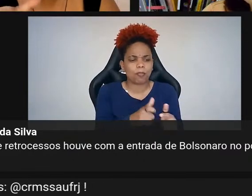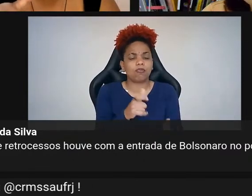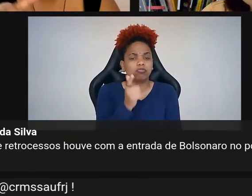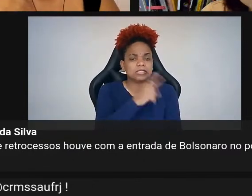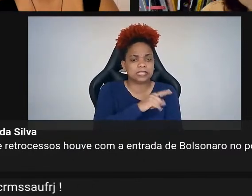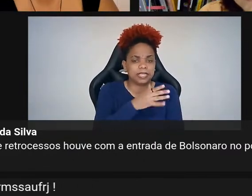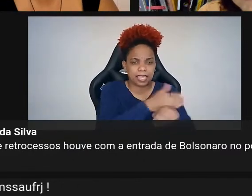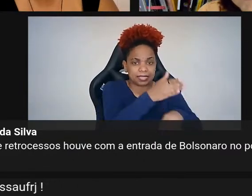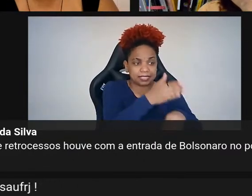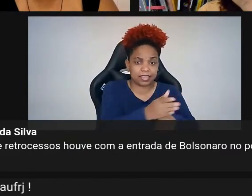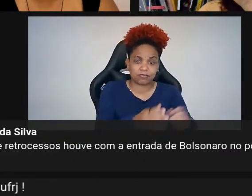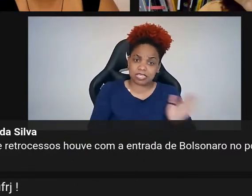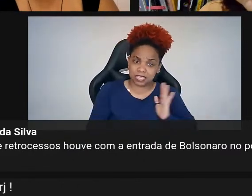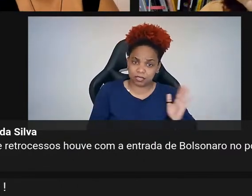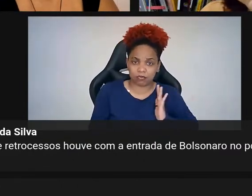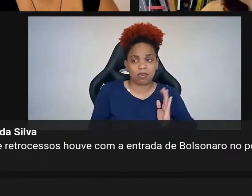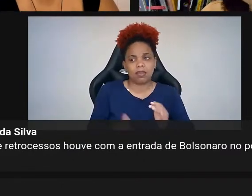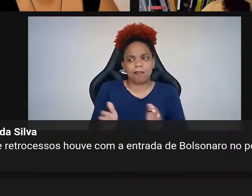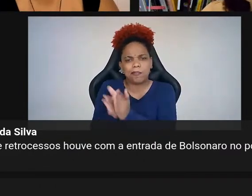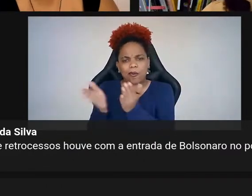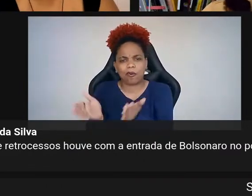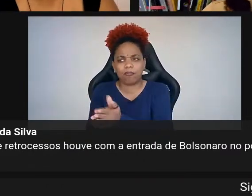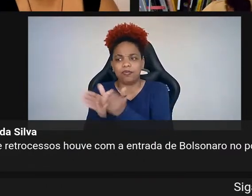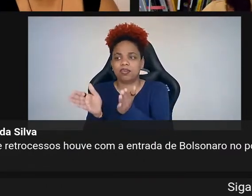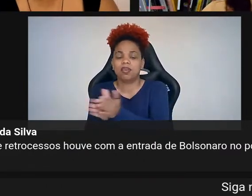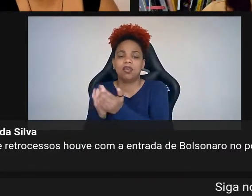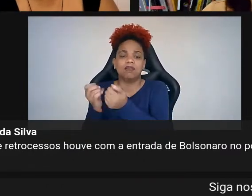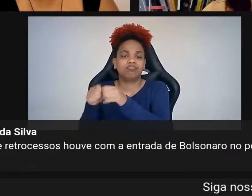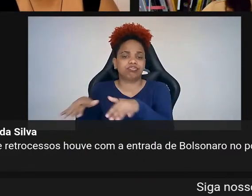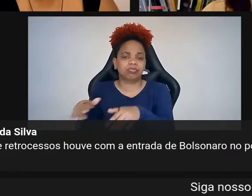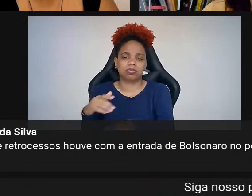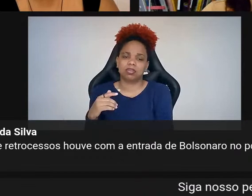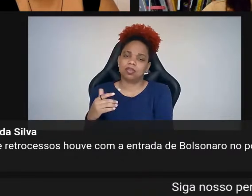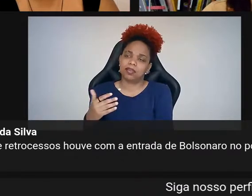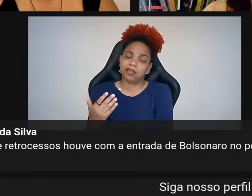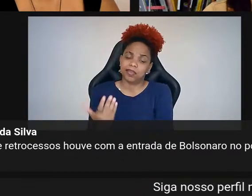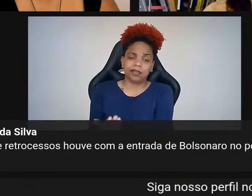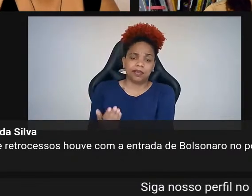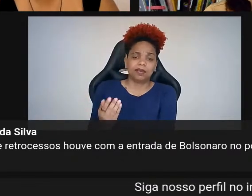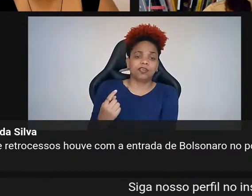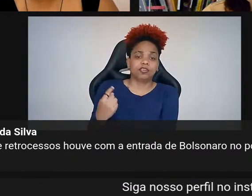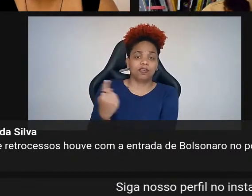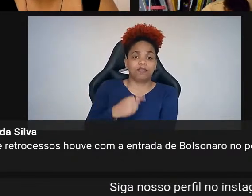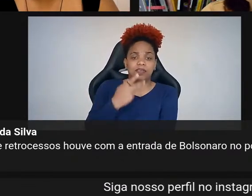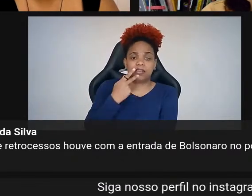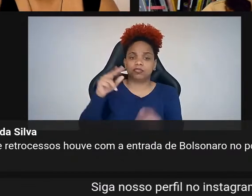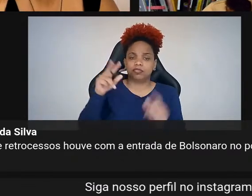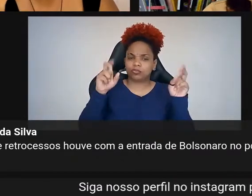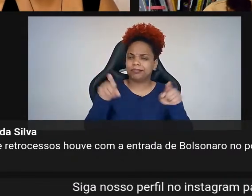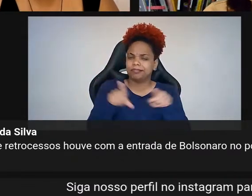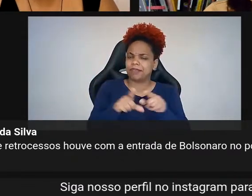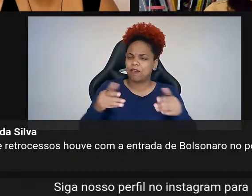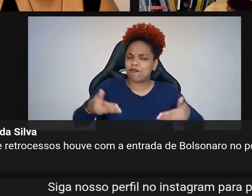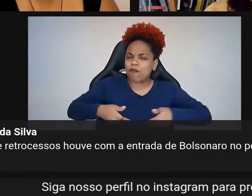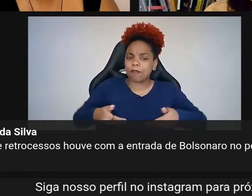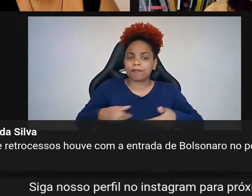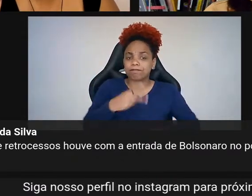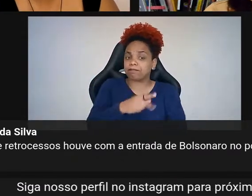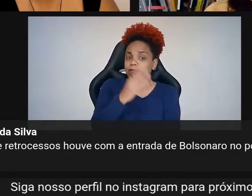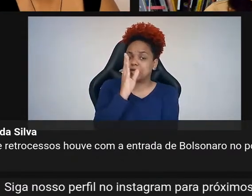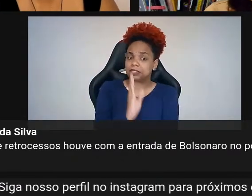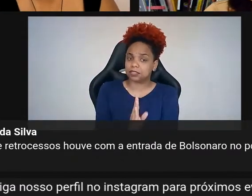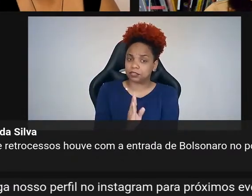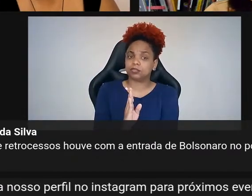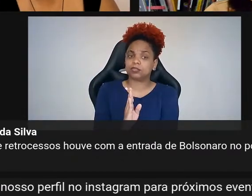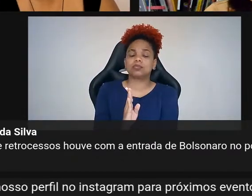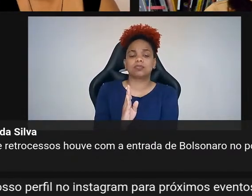mais ricas, deixando as mais pobres. E aí a gente não pode deixar de falar da fome. O Brasil voltou